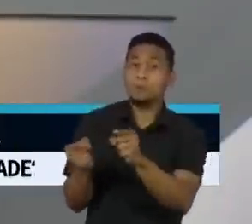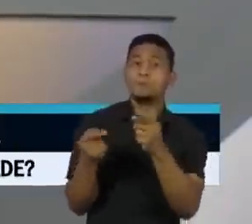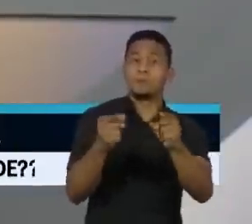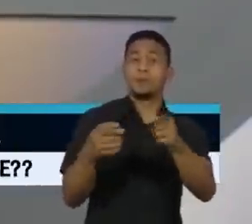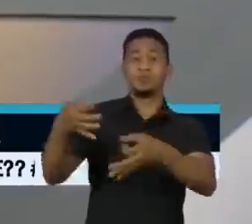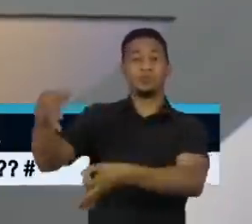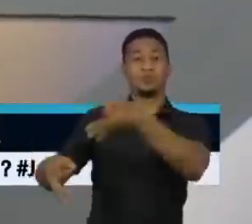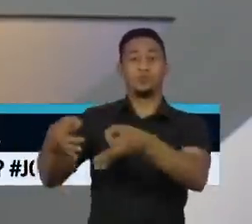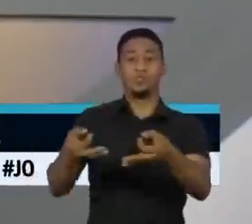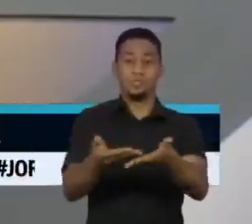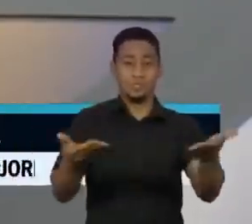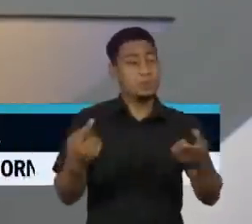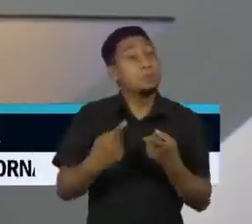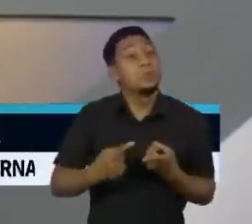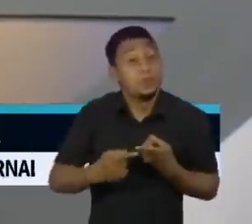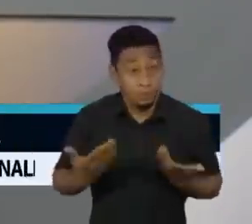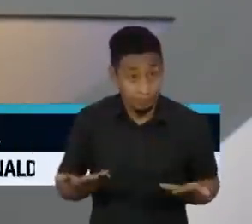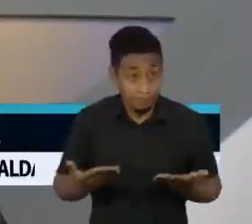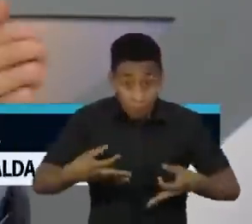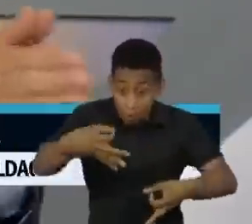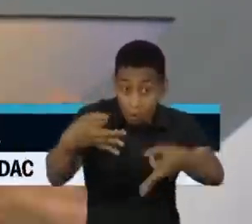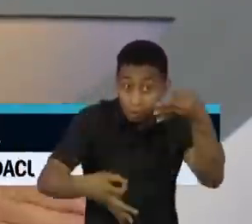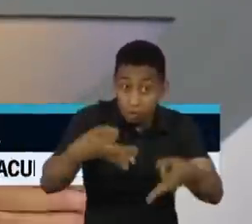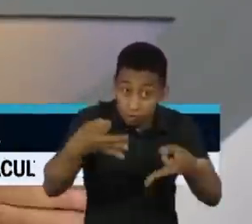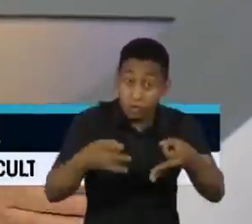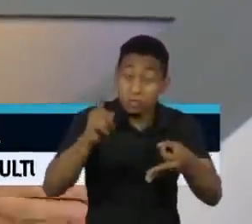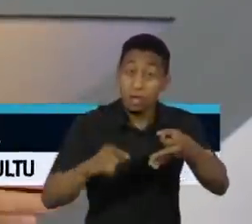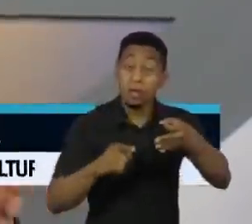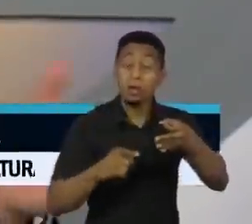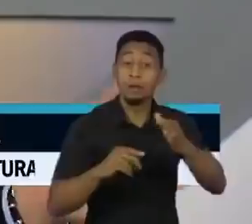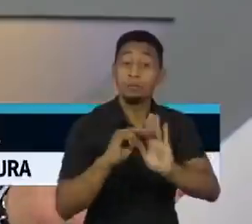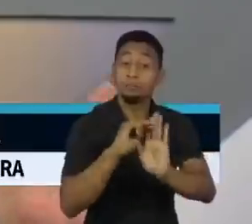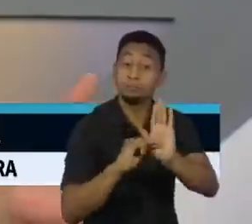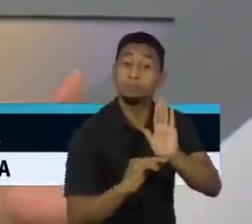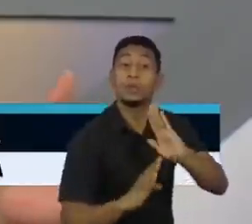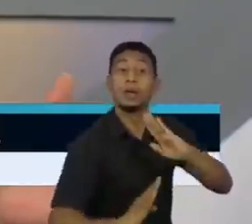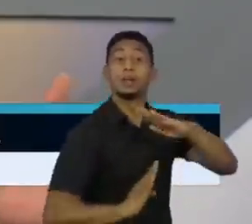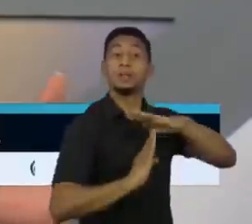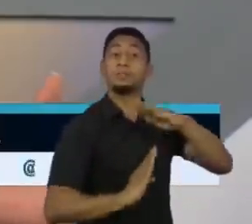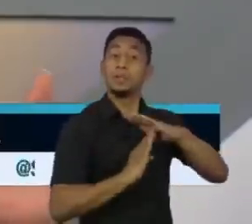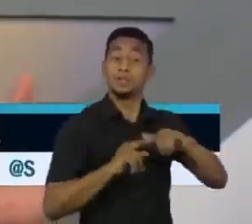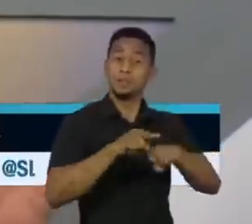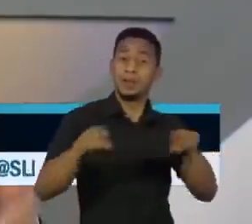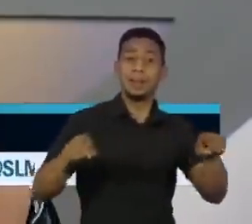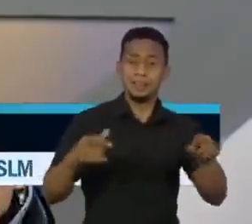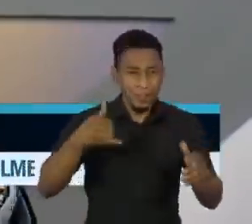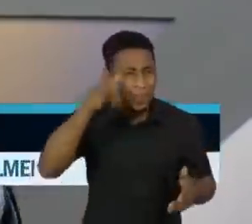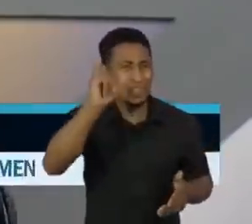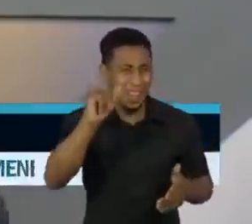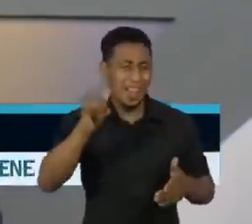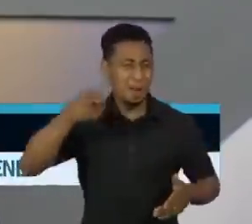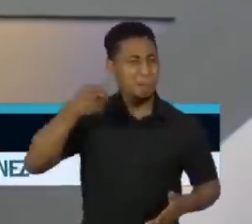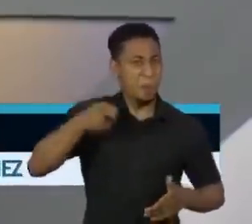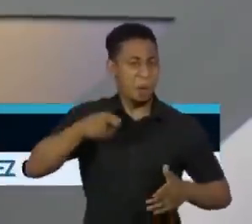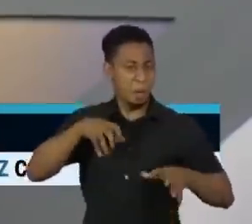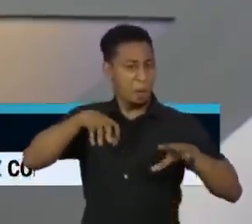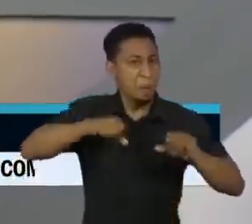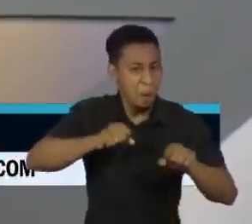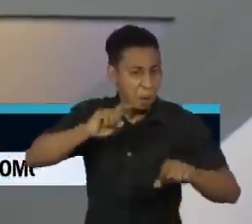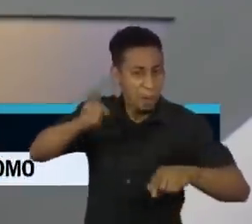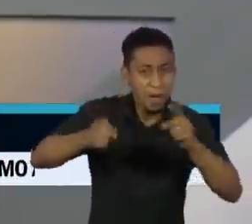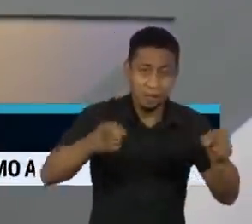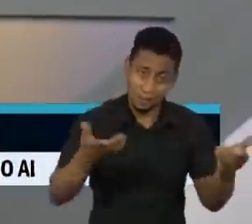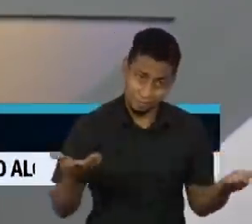tribunais. Por quê? Porque os tribunais é que põem limites à ação desses populistas autoritários, né? Então,